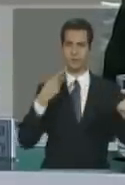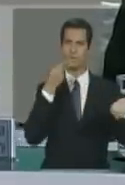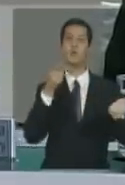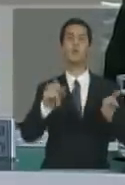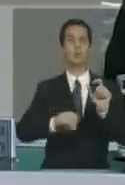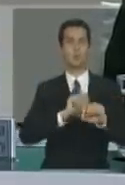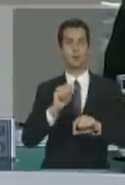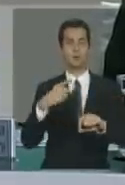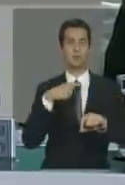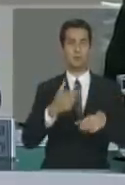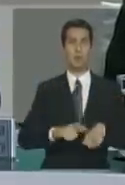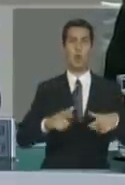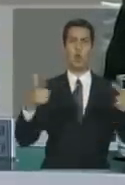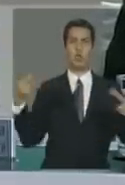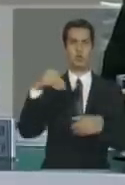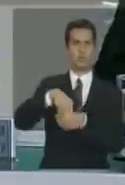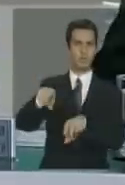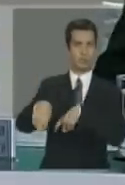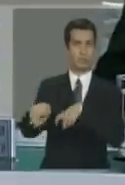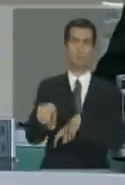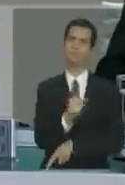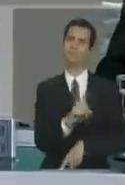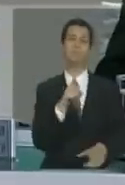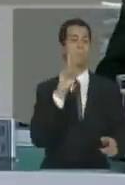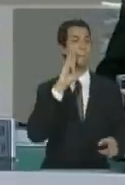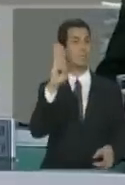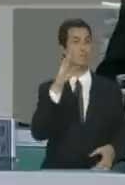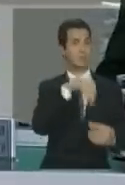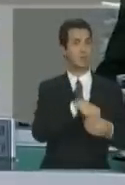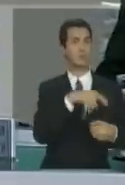campo, dar-se-á em grande quantidade nas cidades.